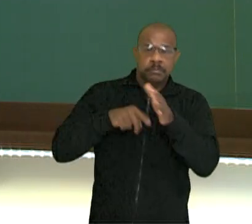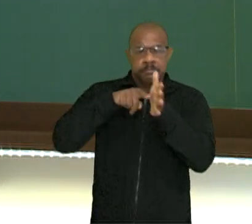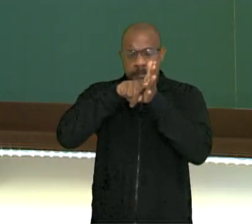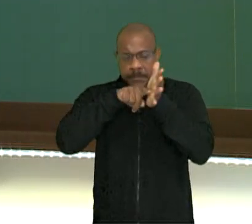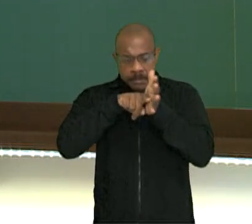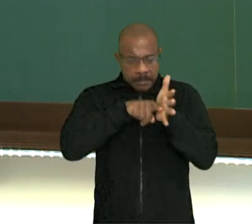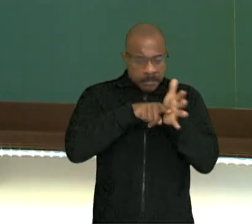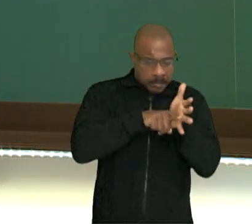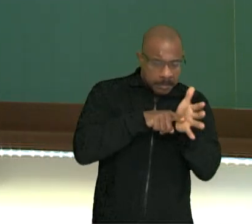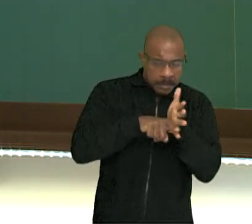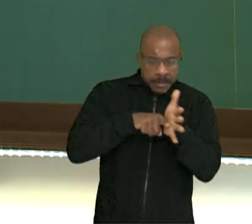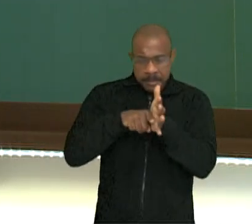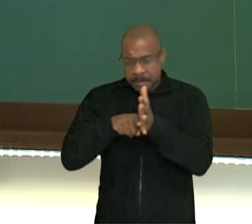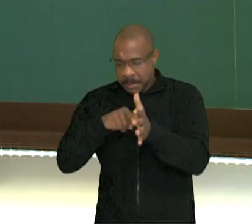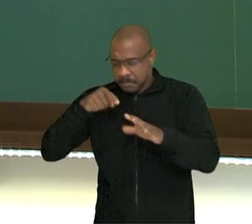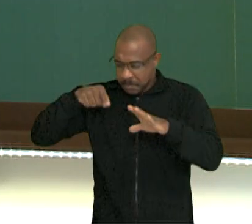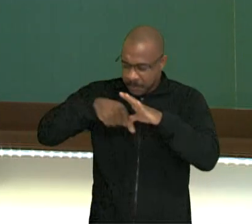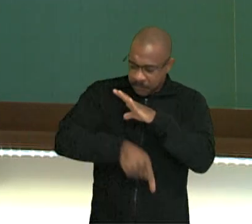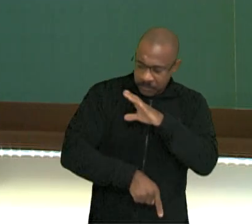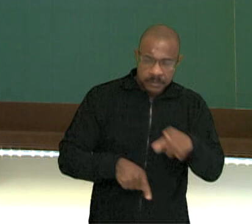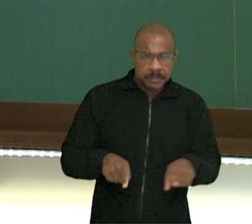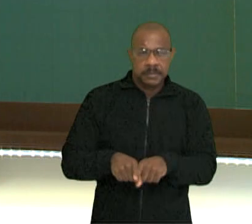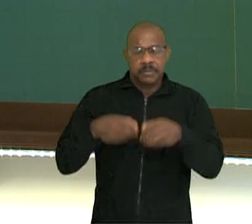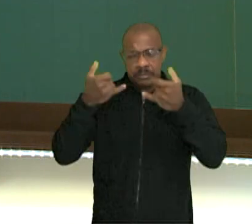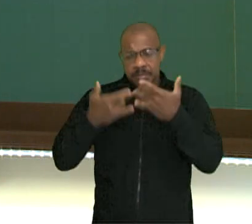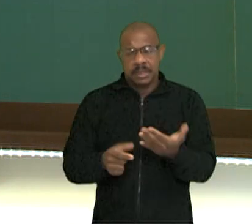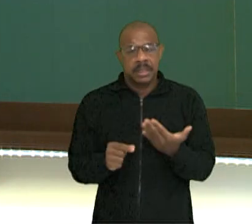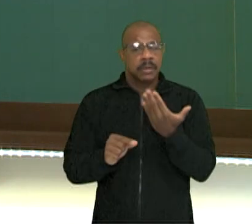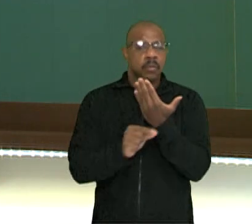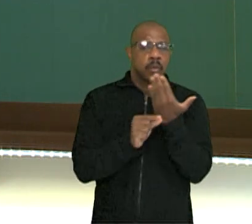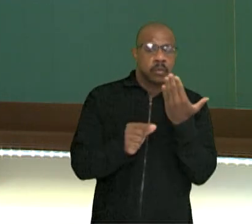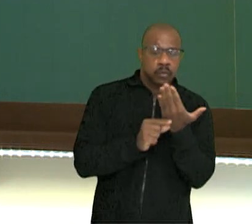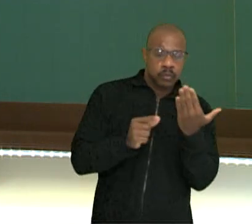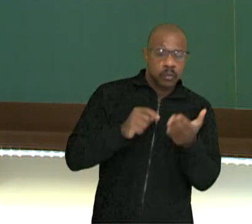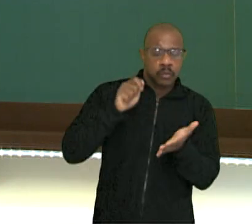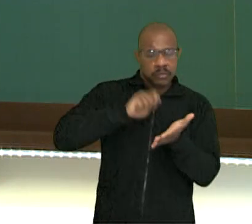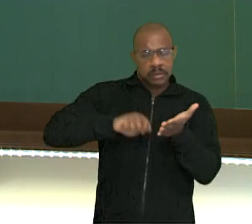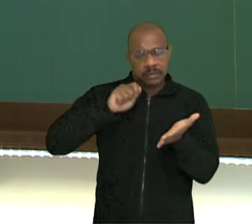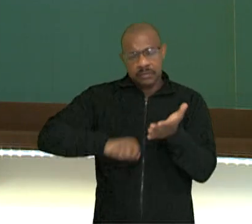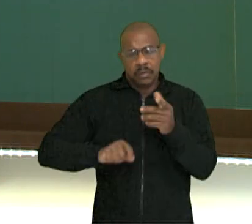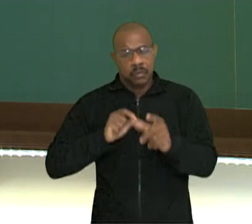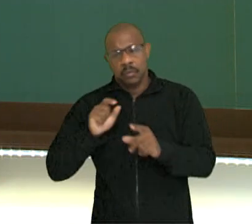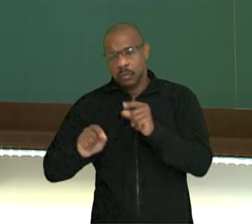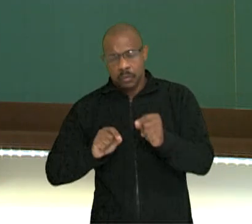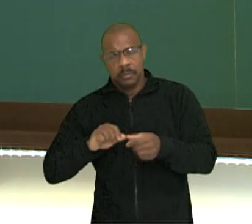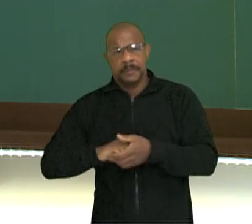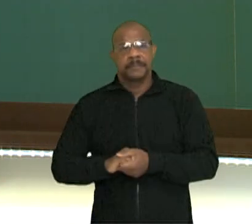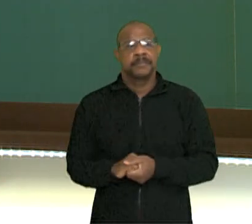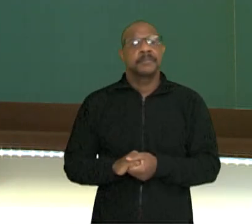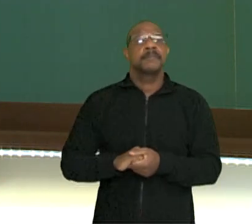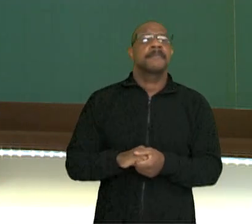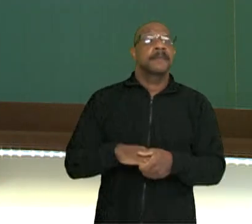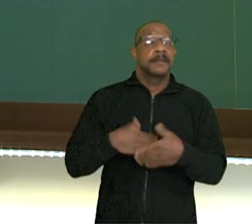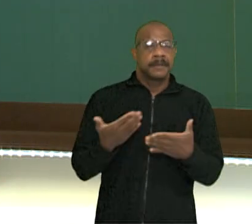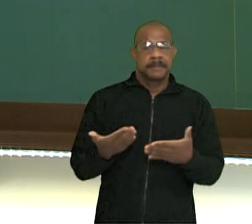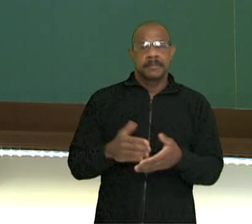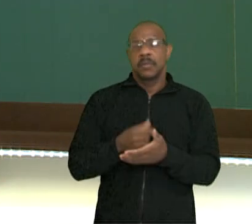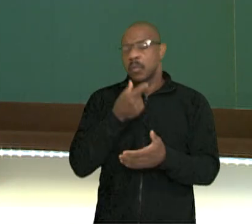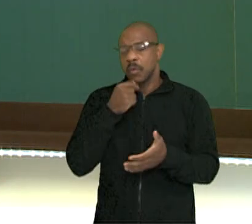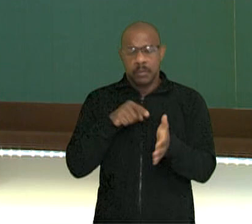Ivan Contigo, mostra a obra desse autor, recomendo a leitura para quem ainda não fez. Então, um